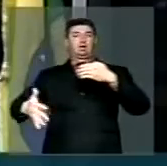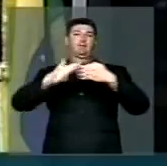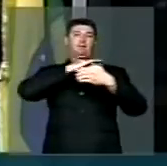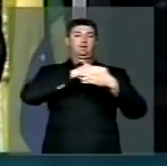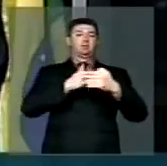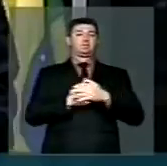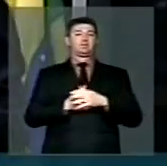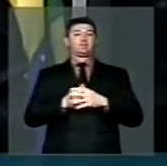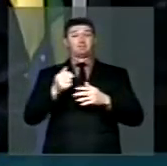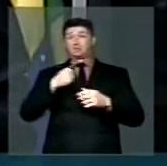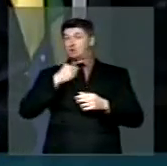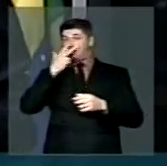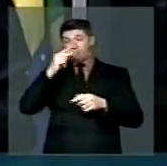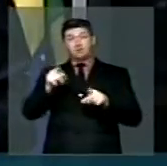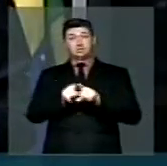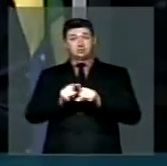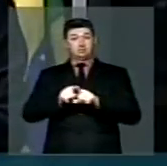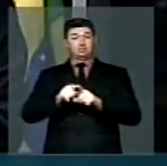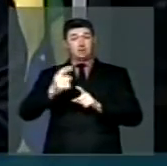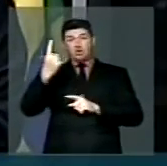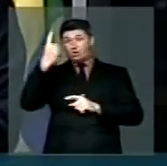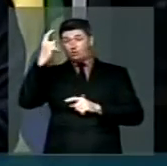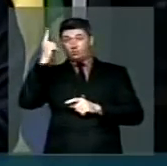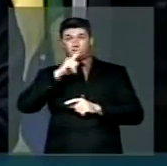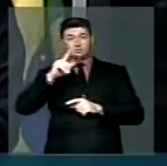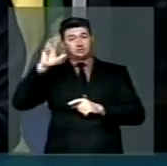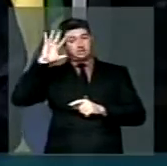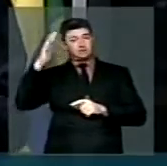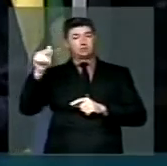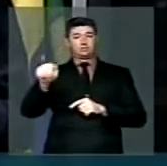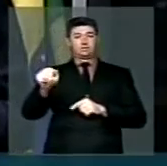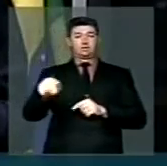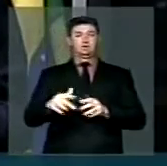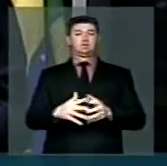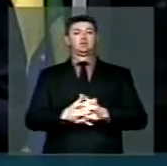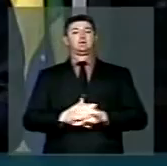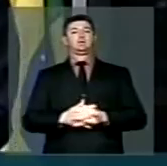endosso embaixo que essa é a única forma de se conter.